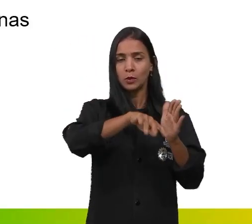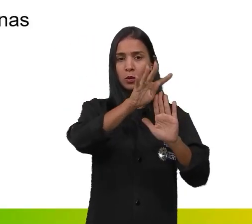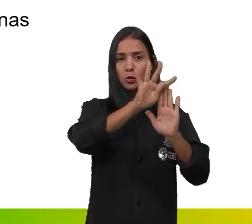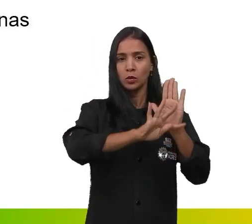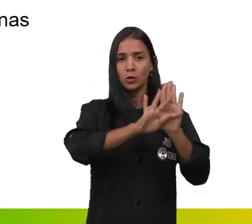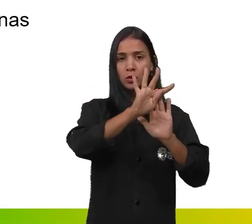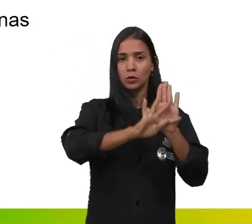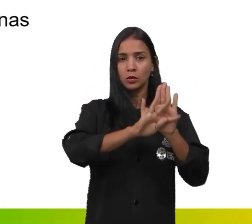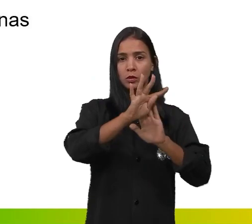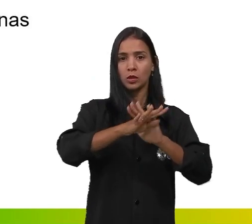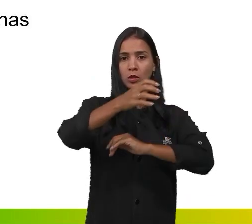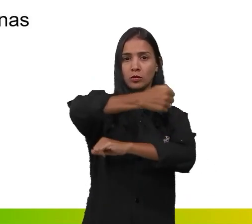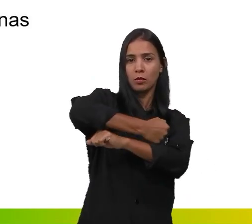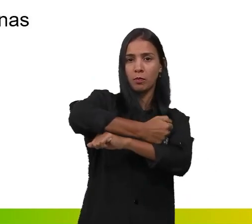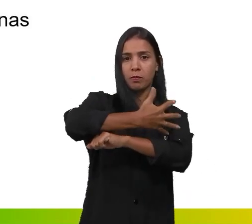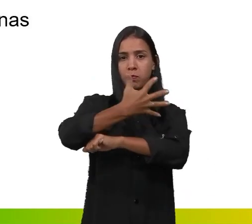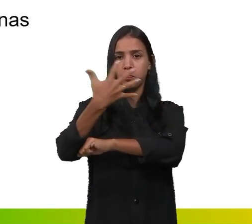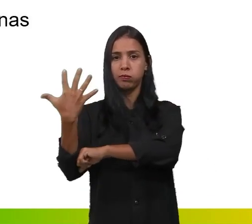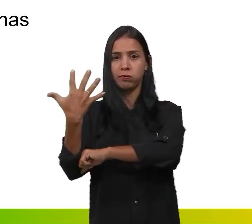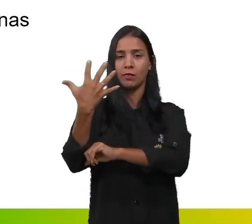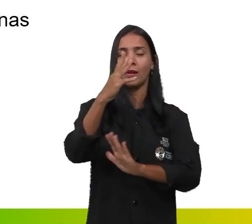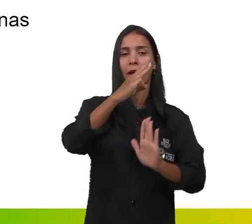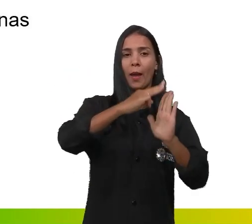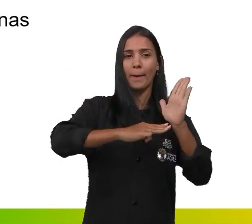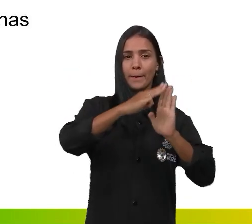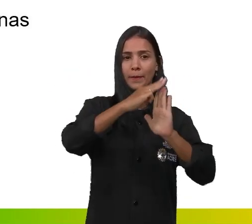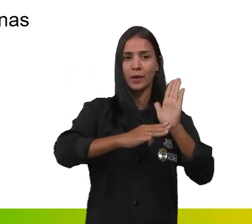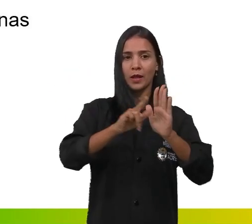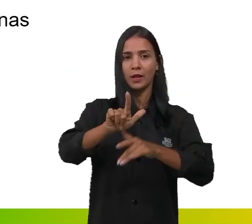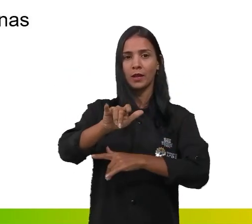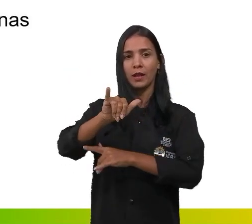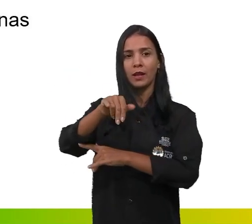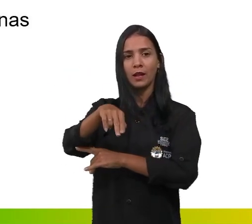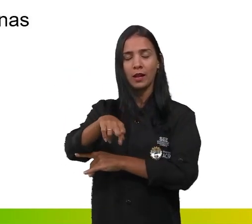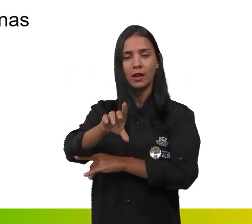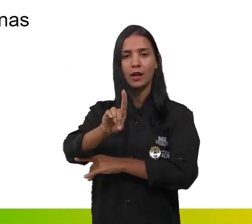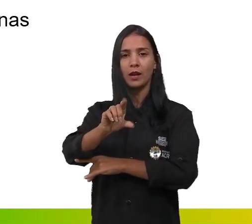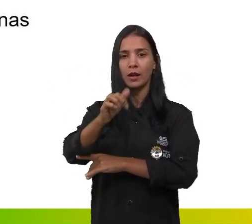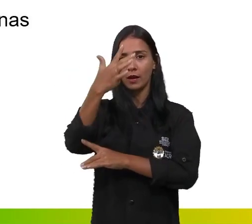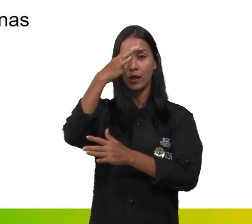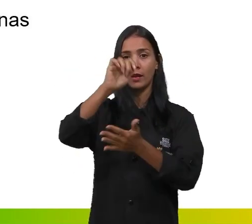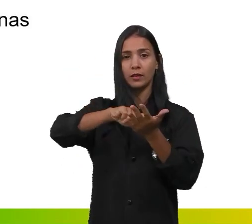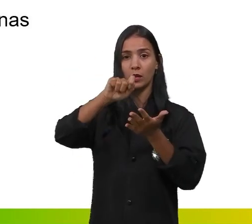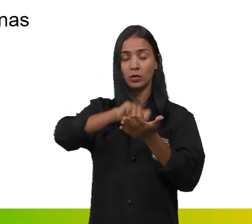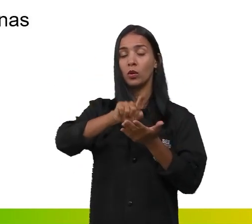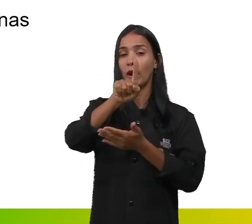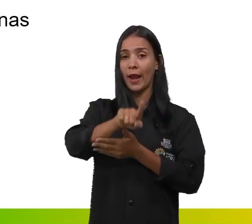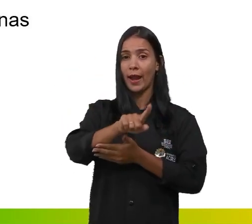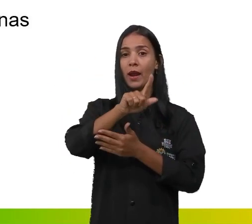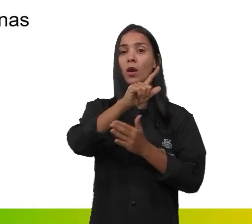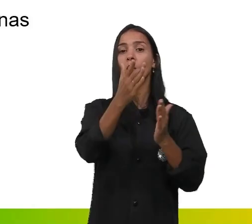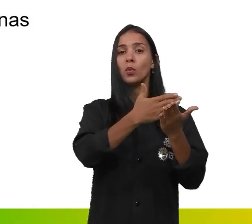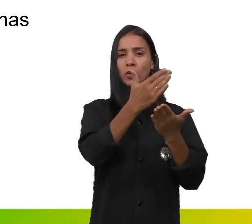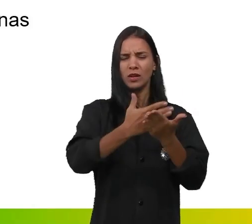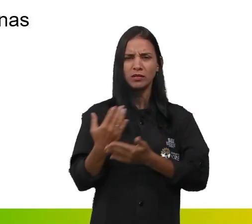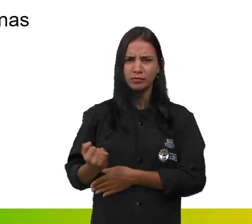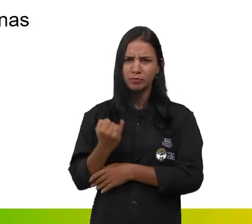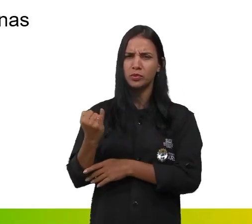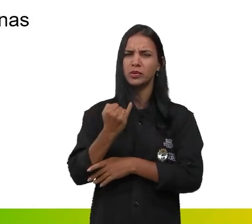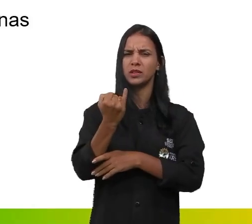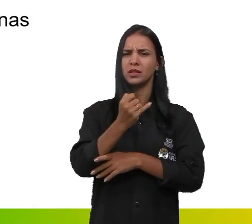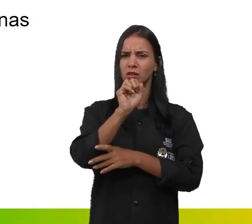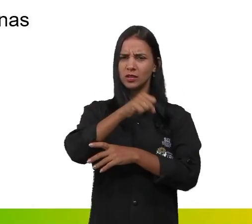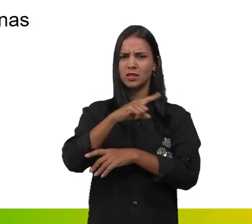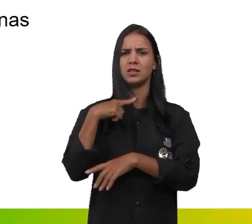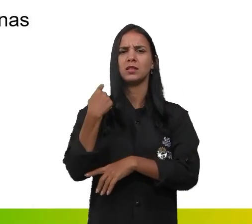Descolonizando Metodologias, de Linda Smith. Então, esse livro ele é importante, essa obra ela é muito importante,